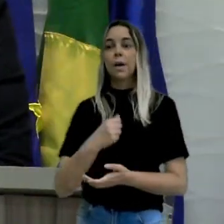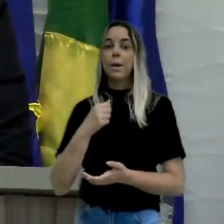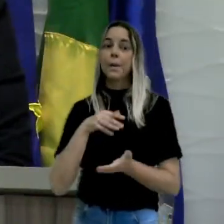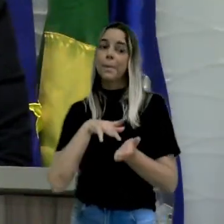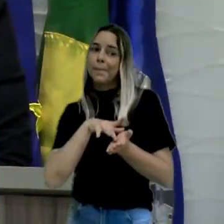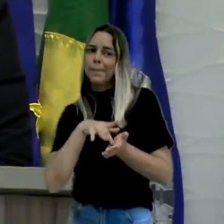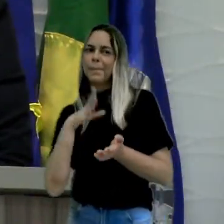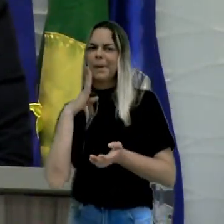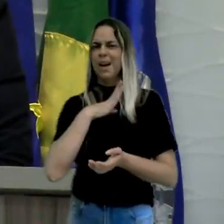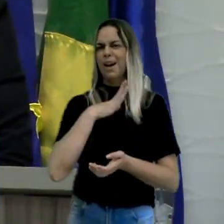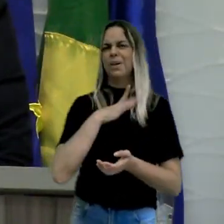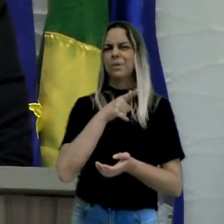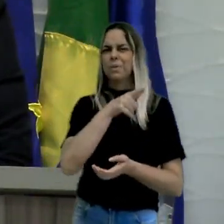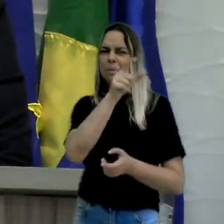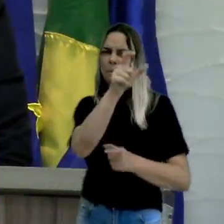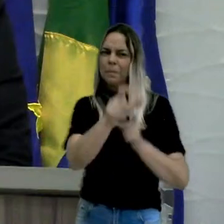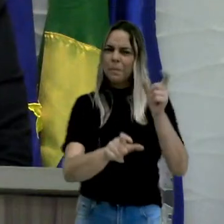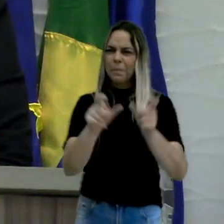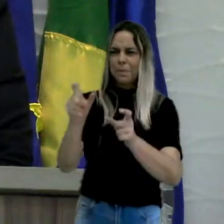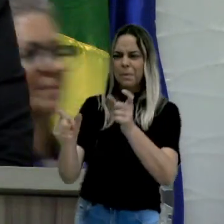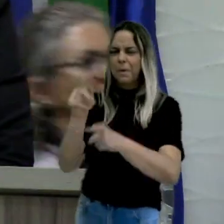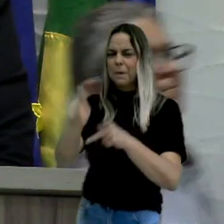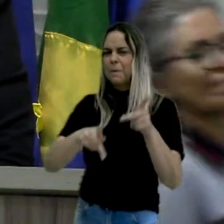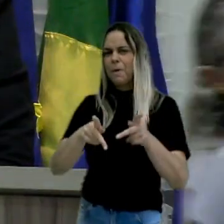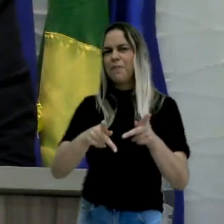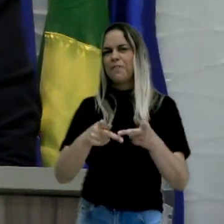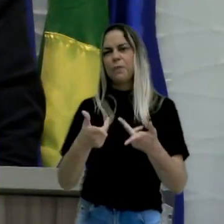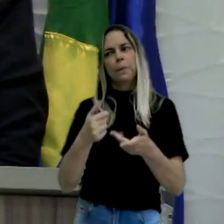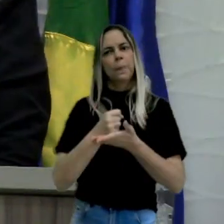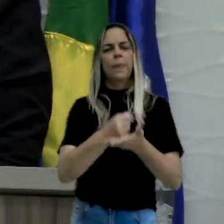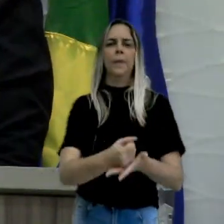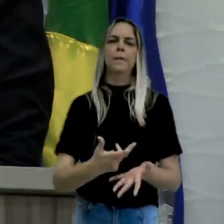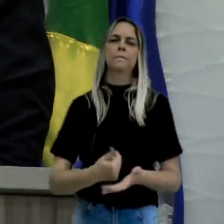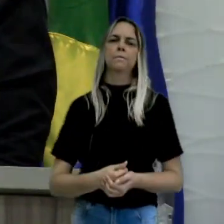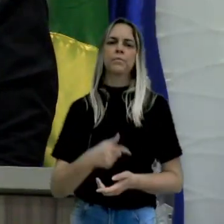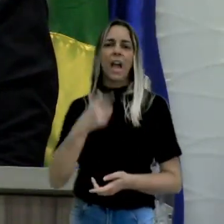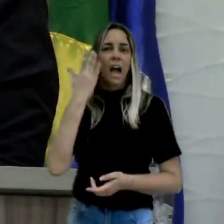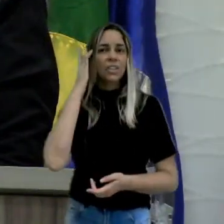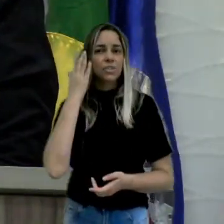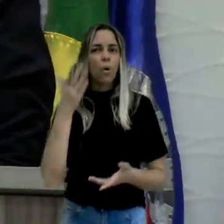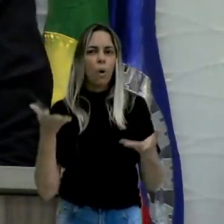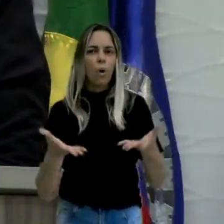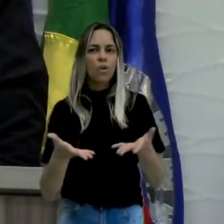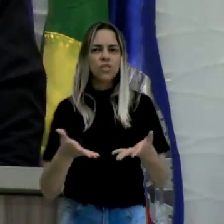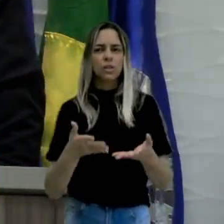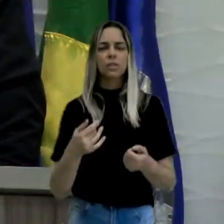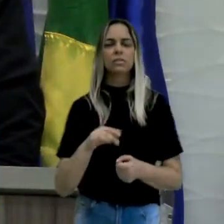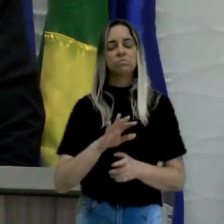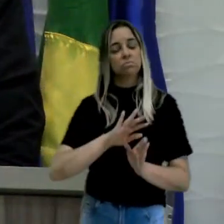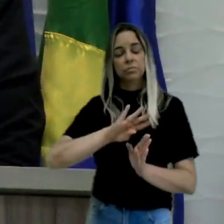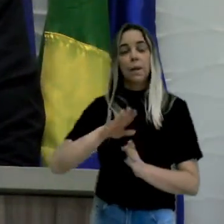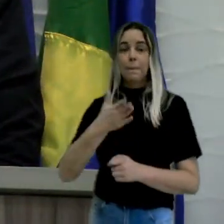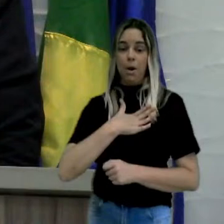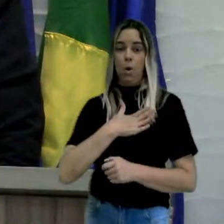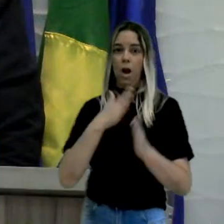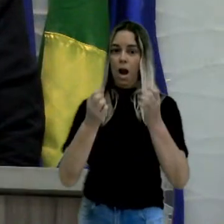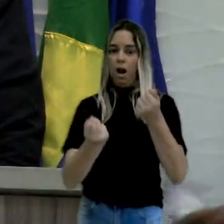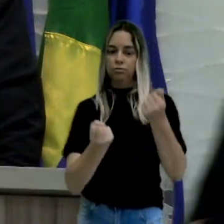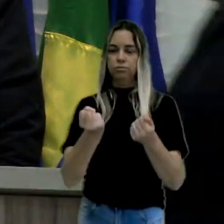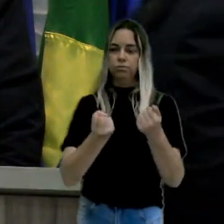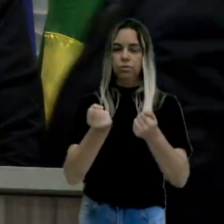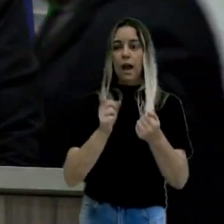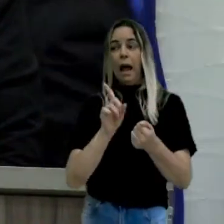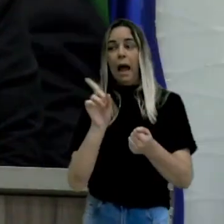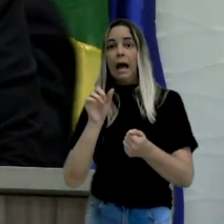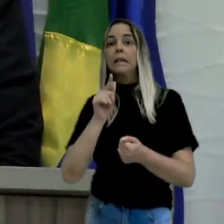à população é ajudar a nossa população. Será se hoje meu carro está lá em Garanhuns, levando pessoas para